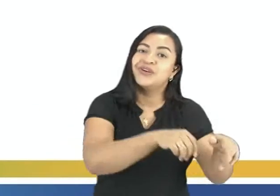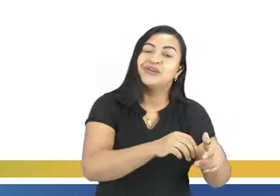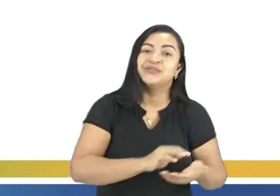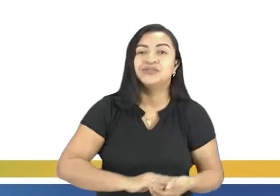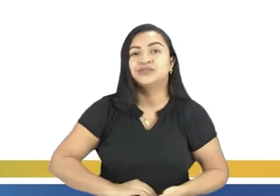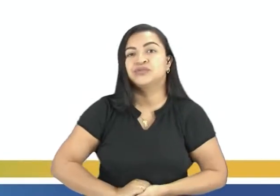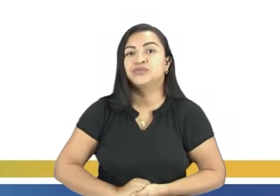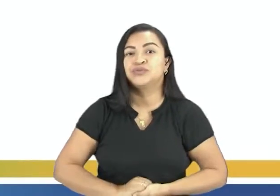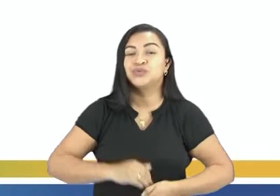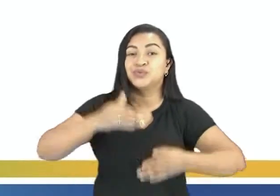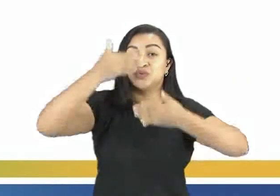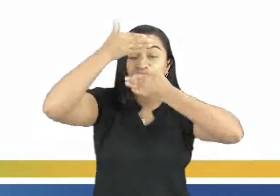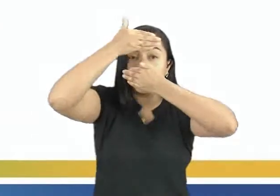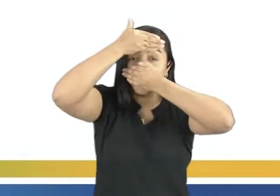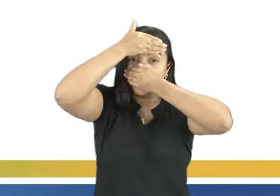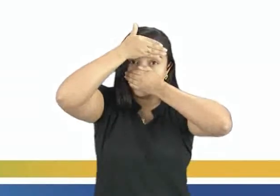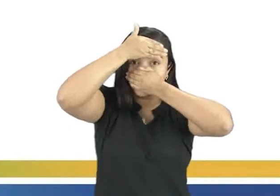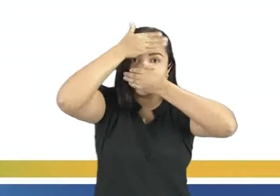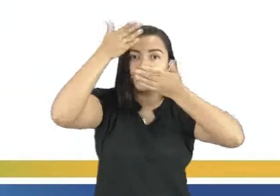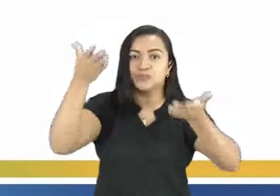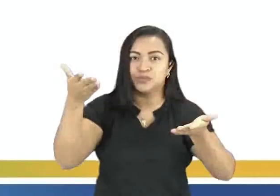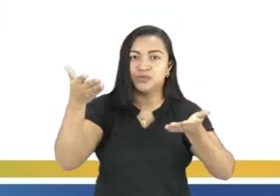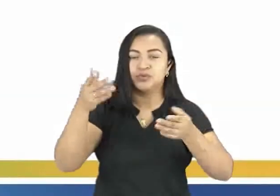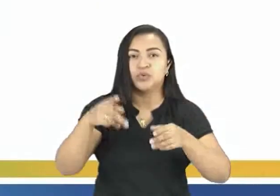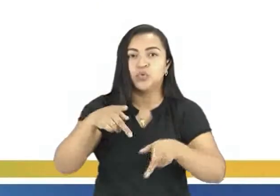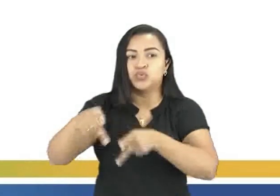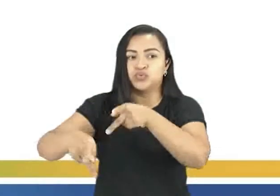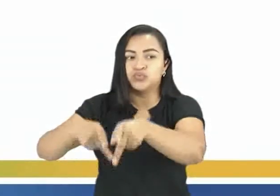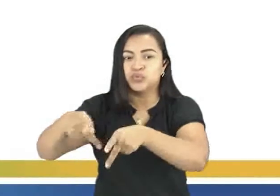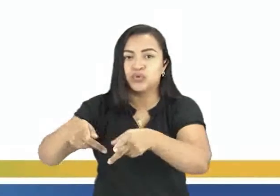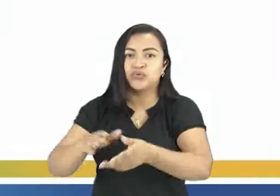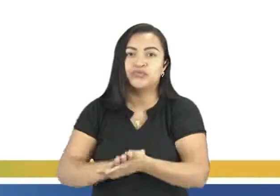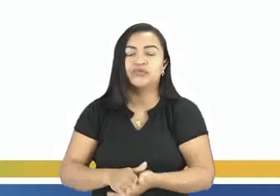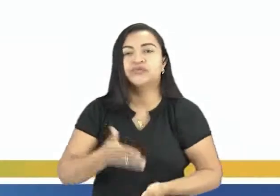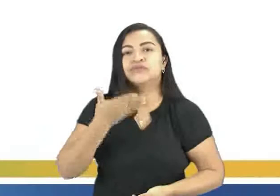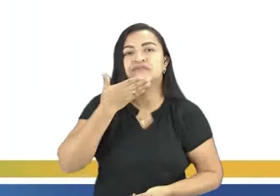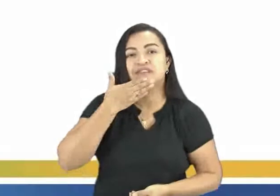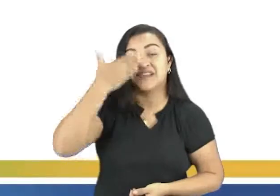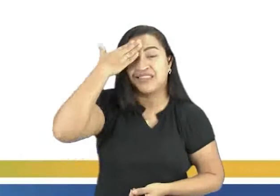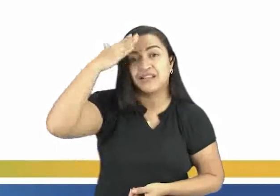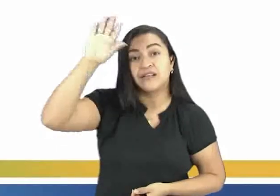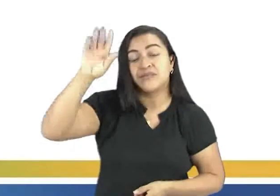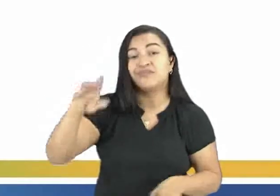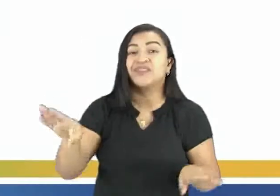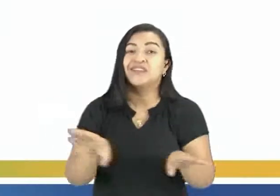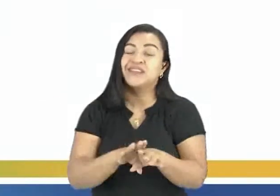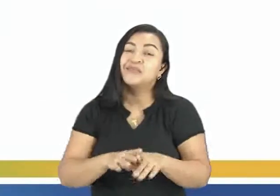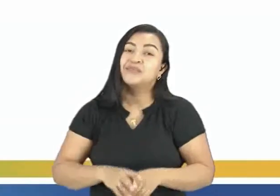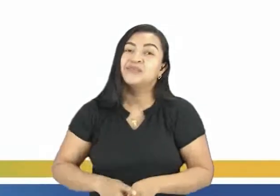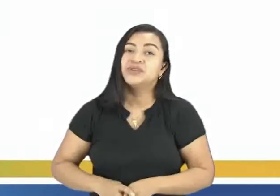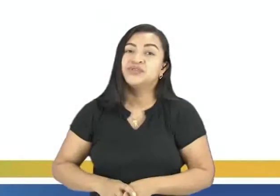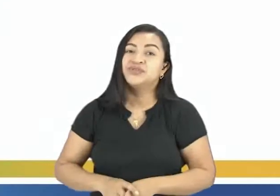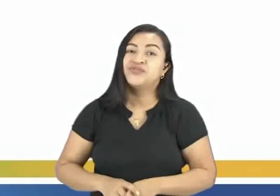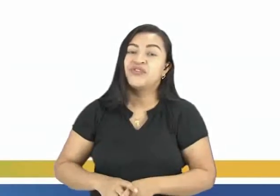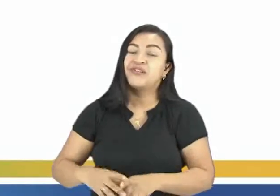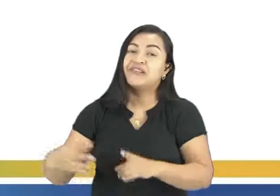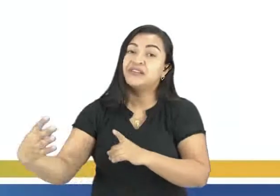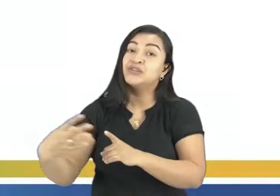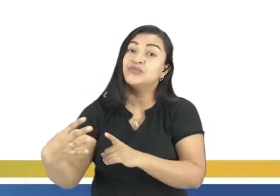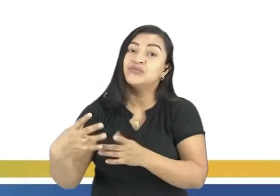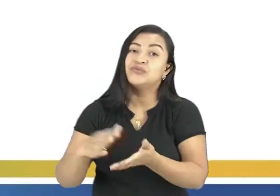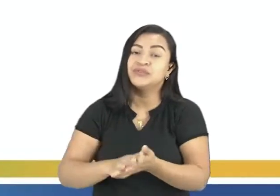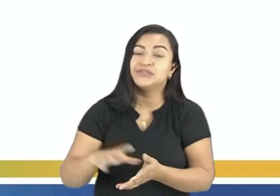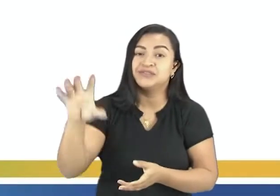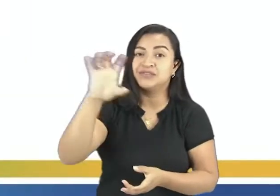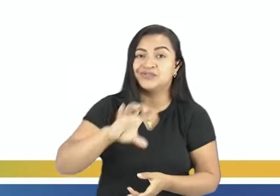O caráter aí são os muçulmanos, no caso, são aí países que também tinham influências na região, e tudo isso vai começar a